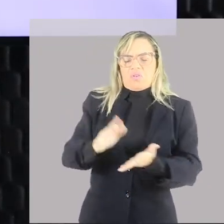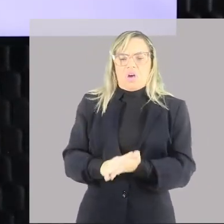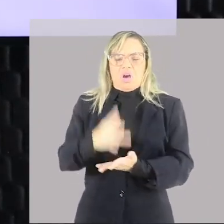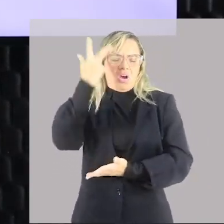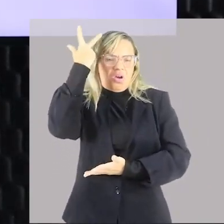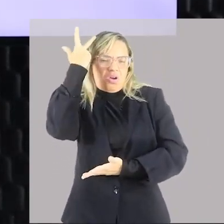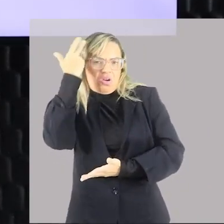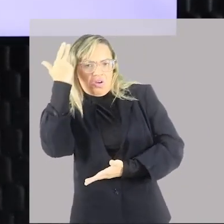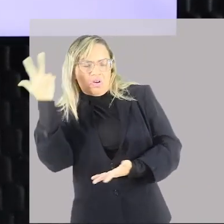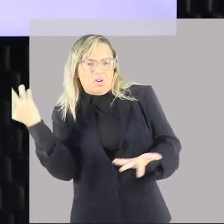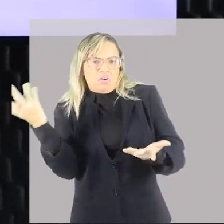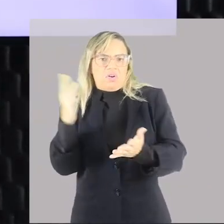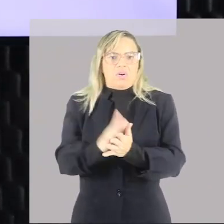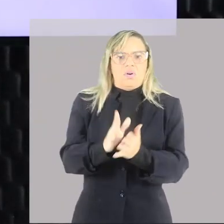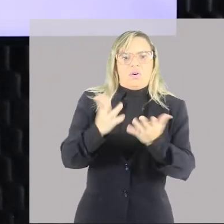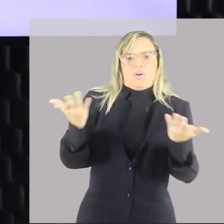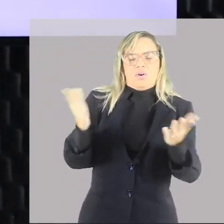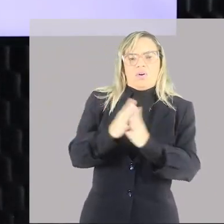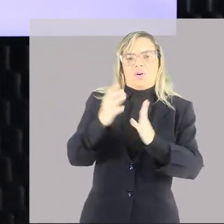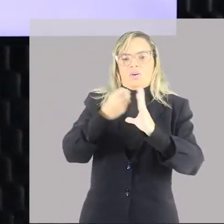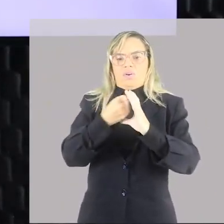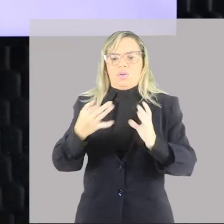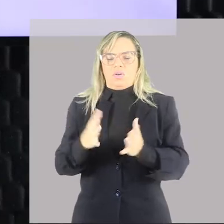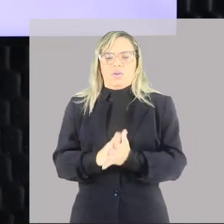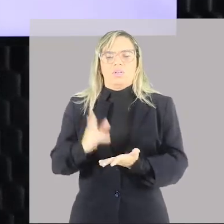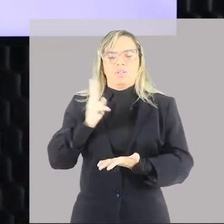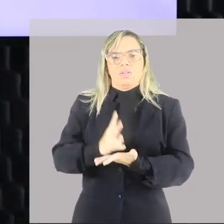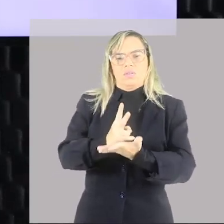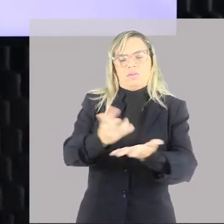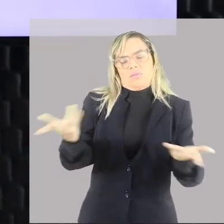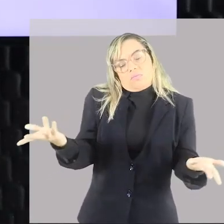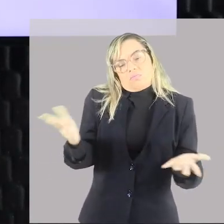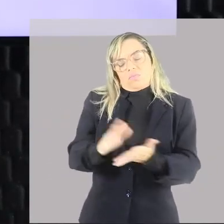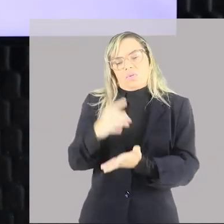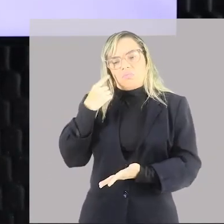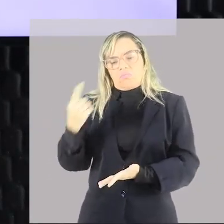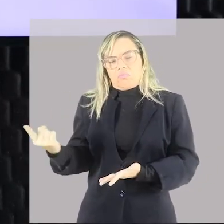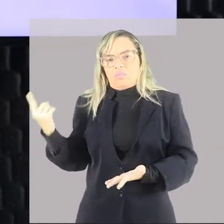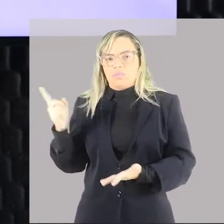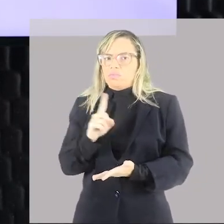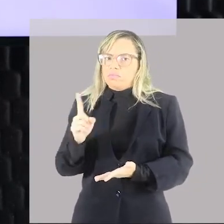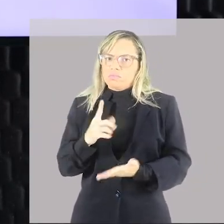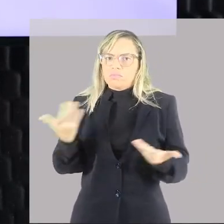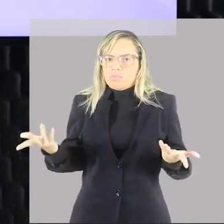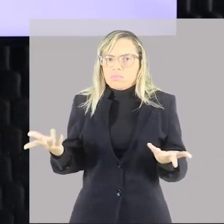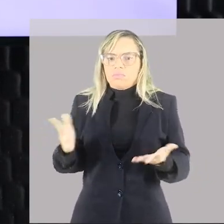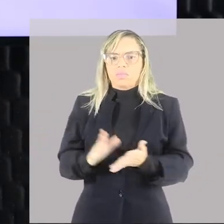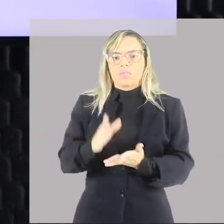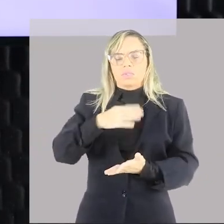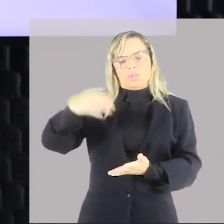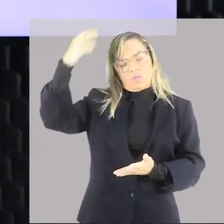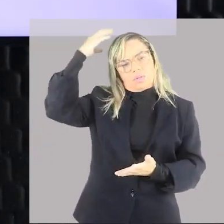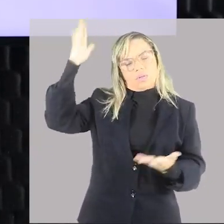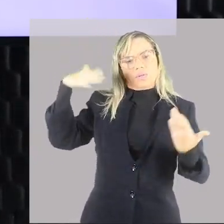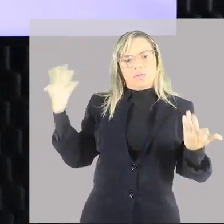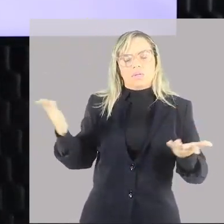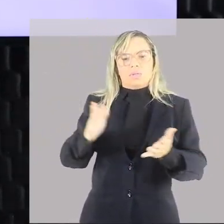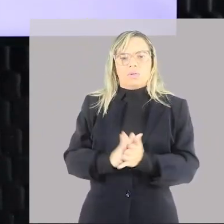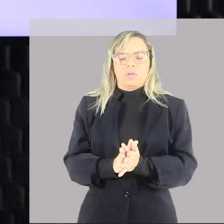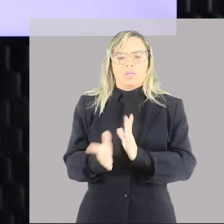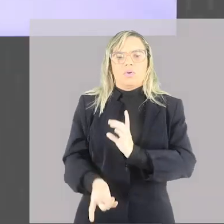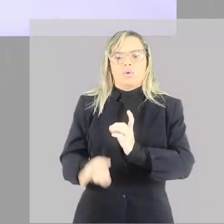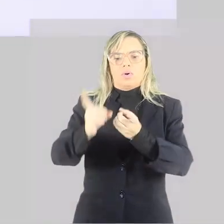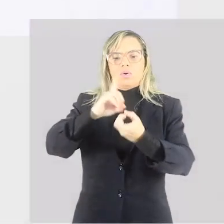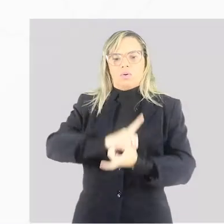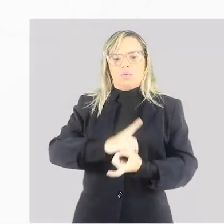muito menos a consideração de que sempre existiram e sempre existirão. Então aqui também nós temos uma certa